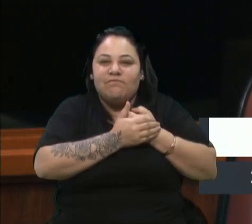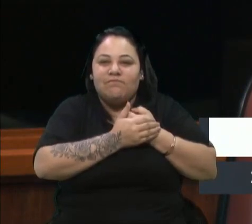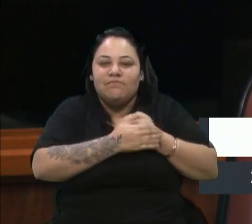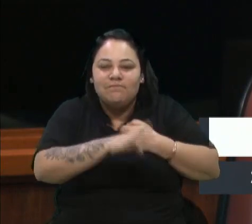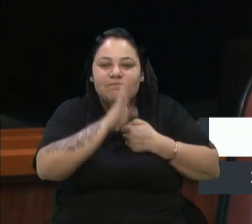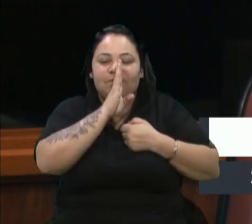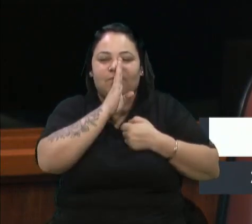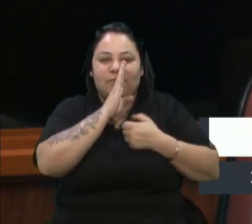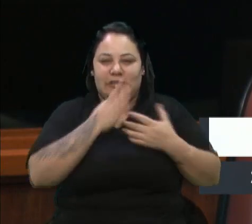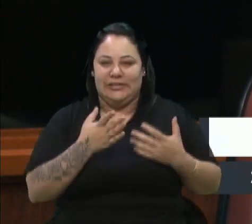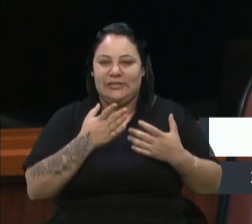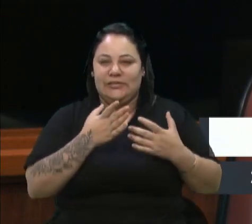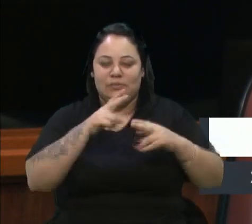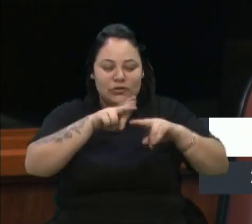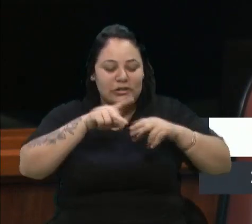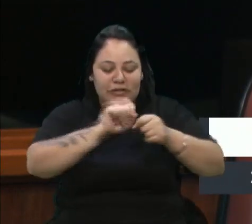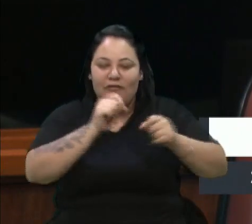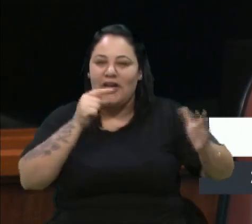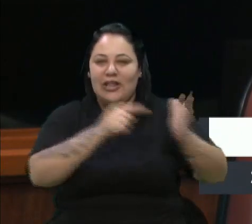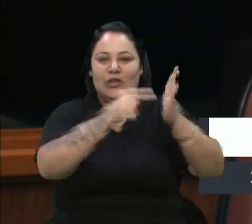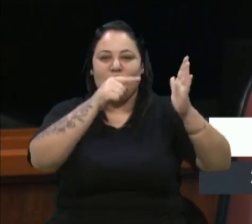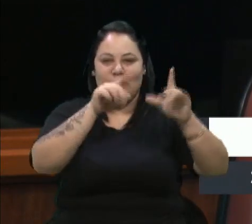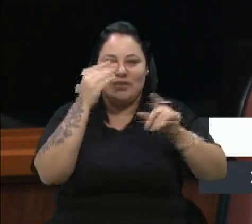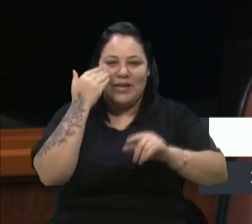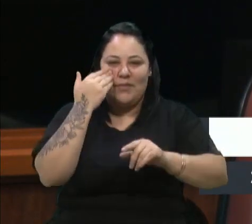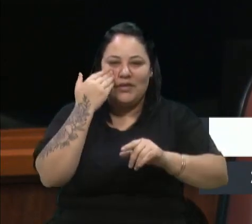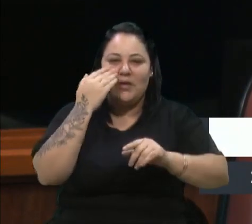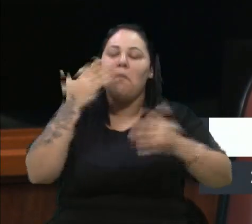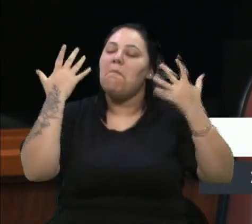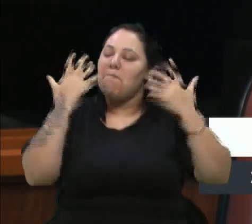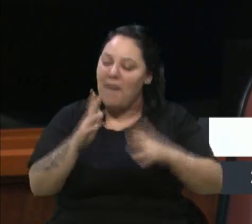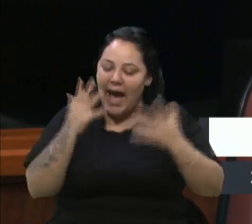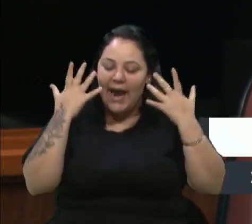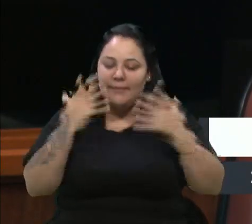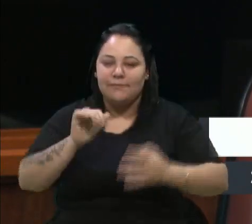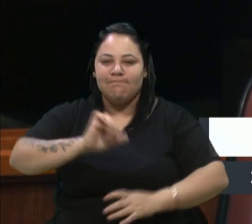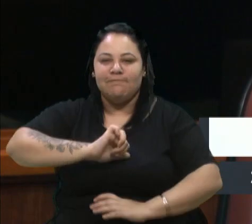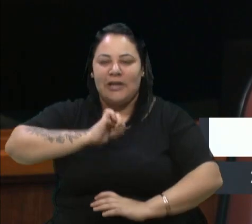parabéns pela iniciativa de estar aliado, né,